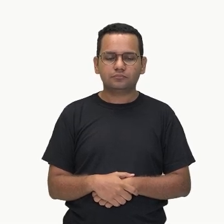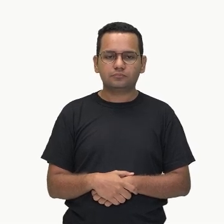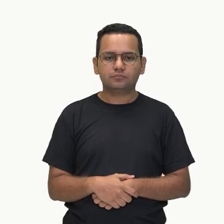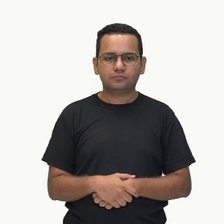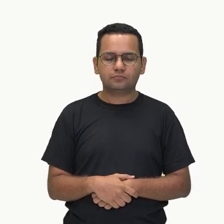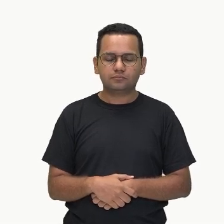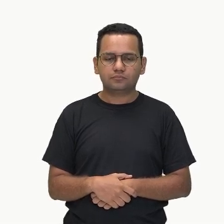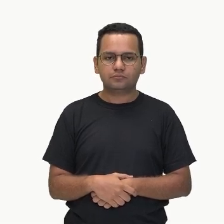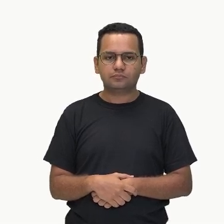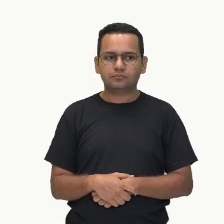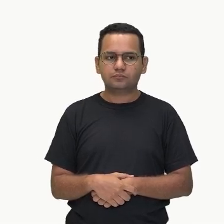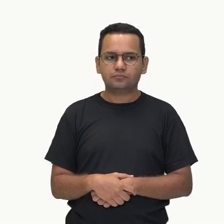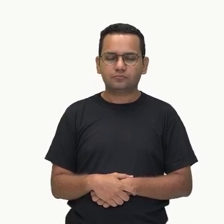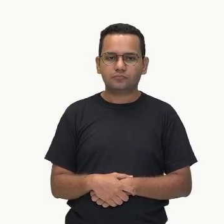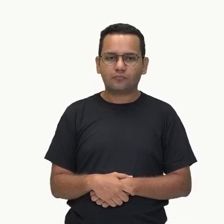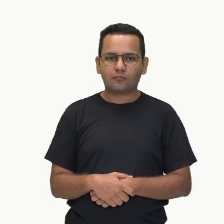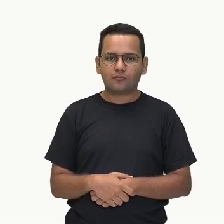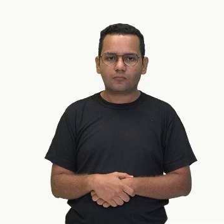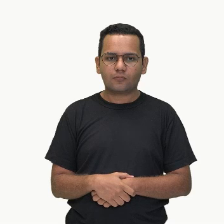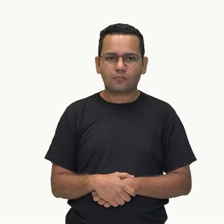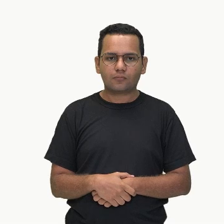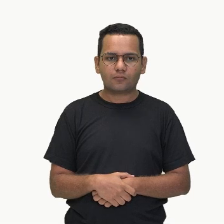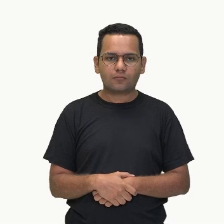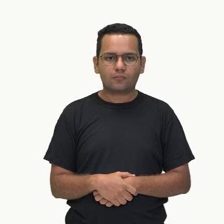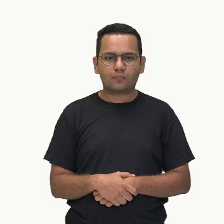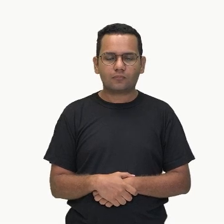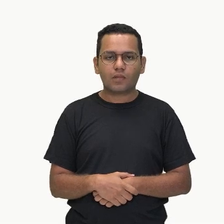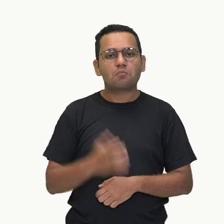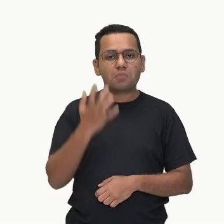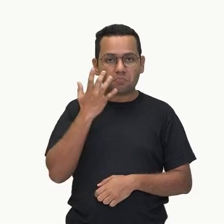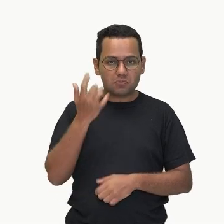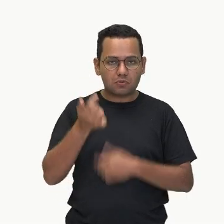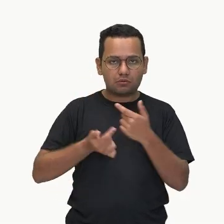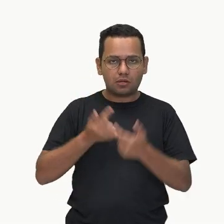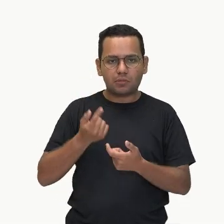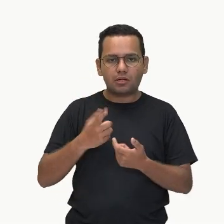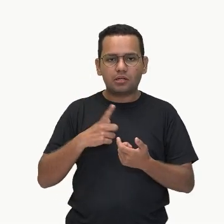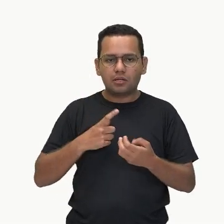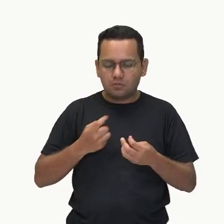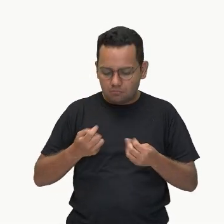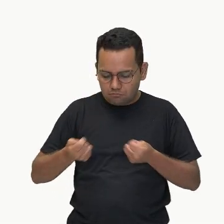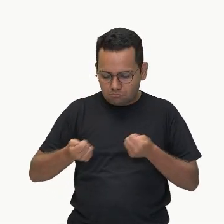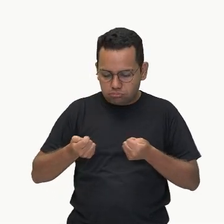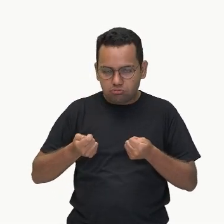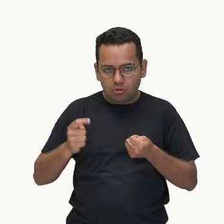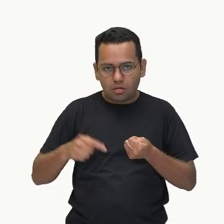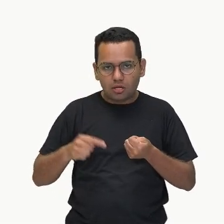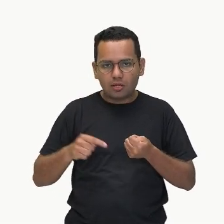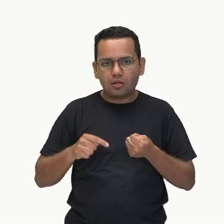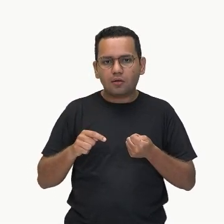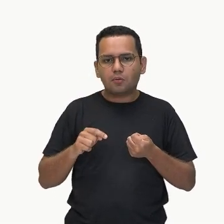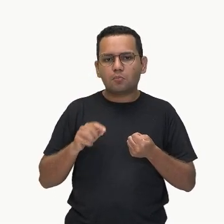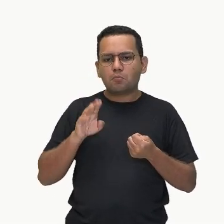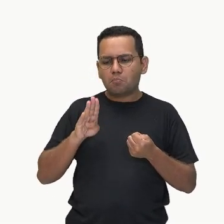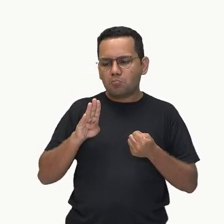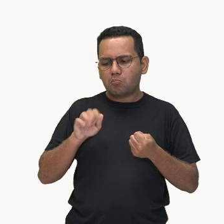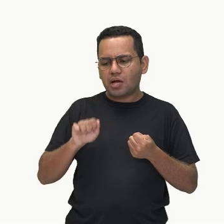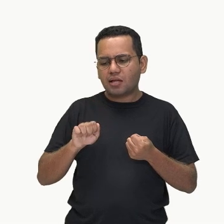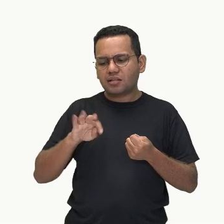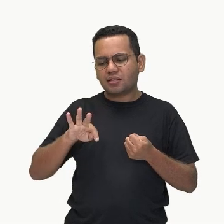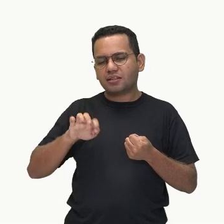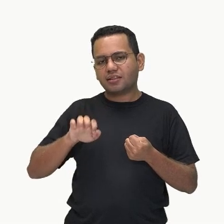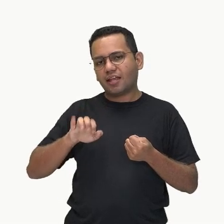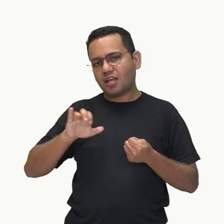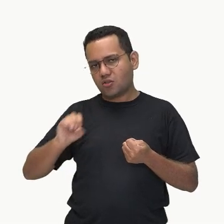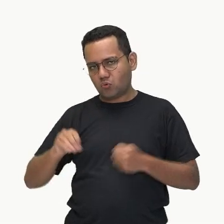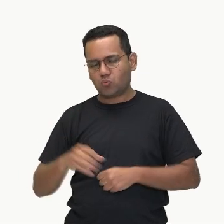melhor dizendo. Nós temos aqui um cidadão, né, trabalhando e ele está segurando uma estrutura chamada de bateia. Antigamente,